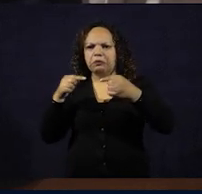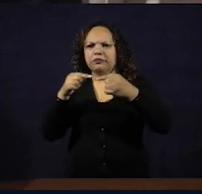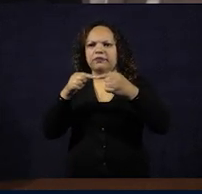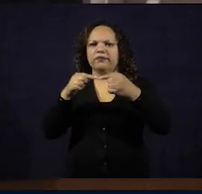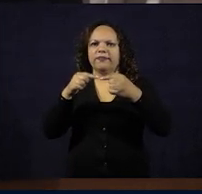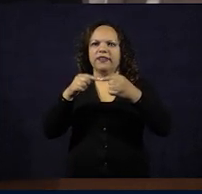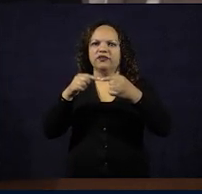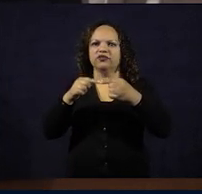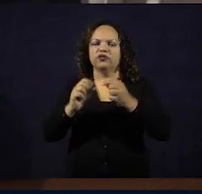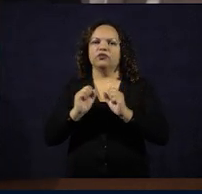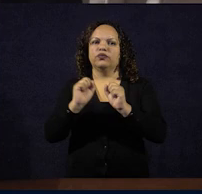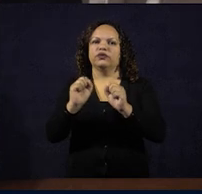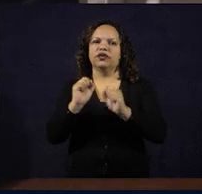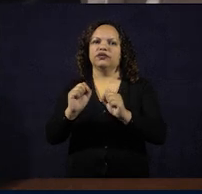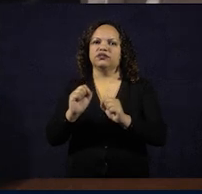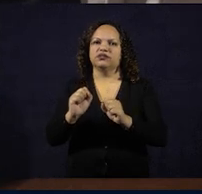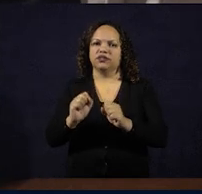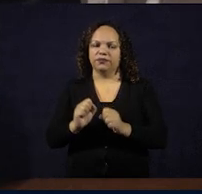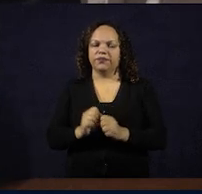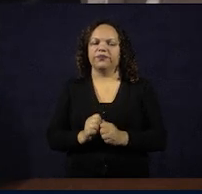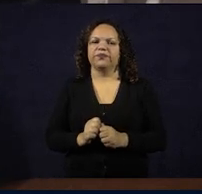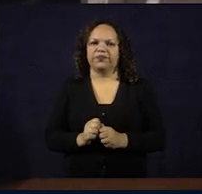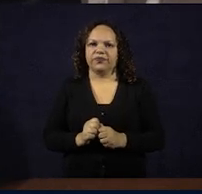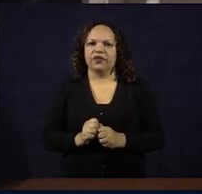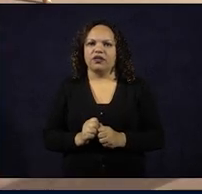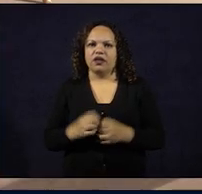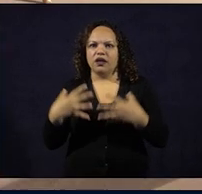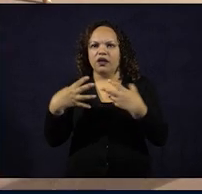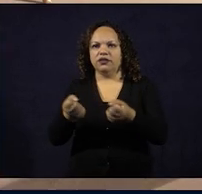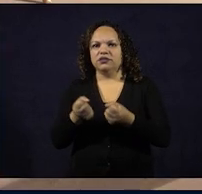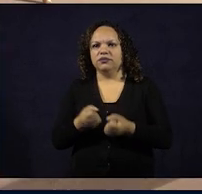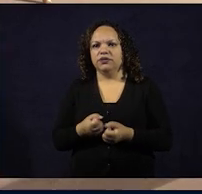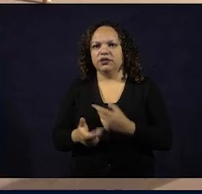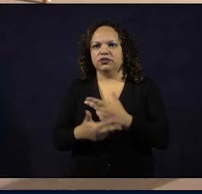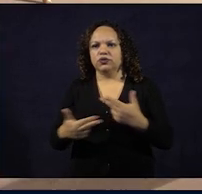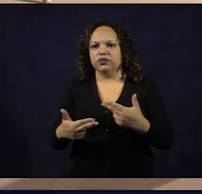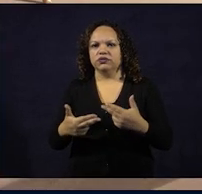para que vocês pudessem ser bem sucedidos nas respectivas ofertas